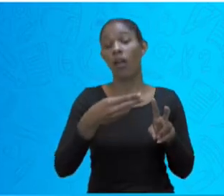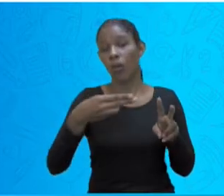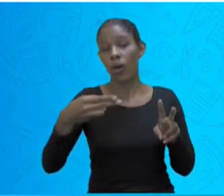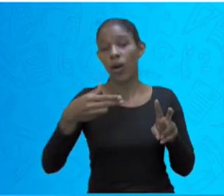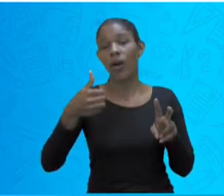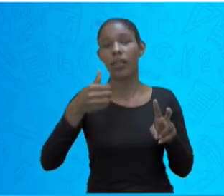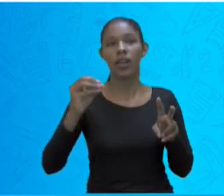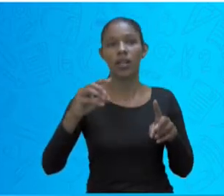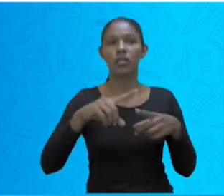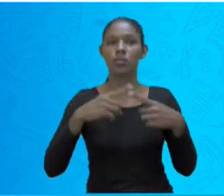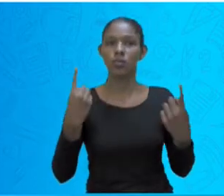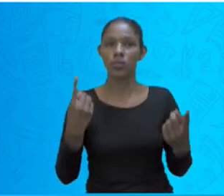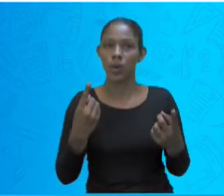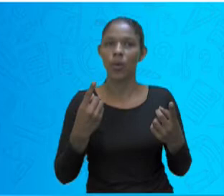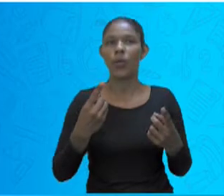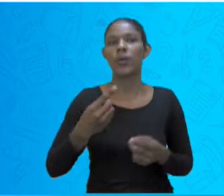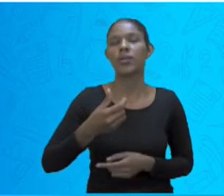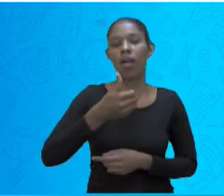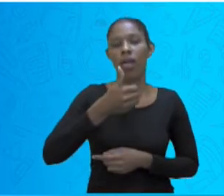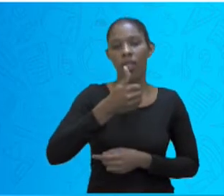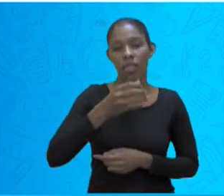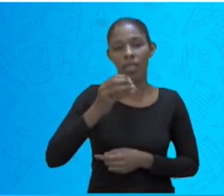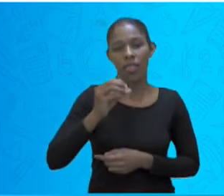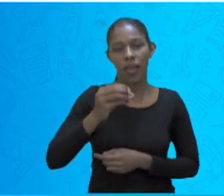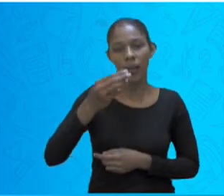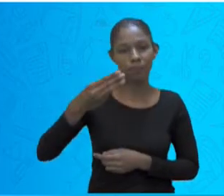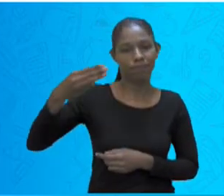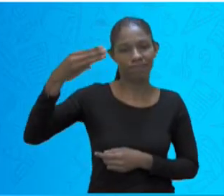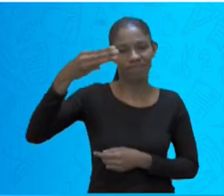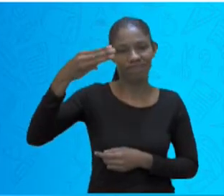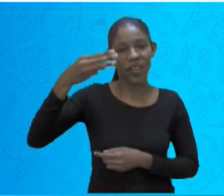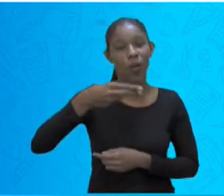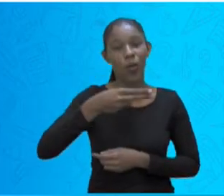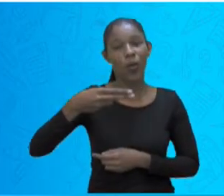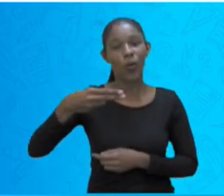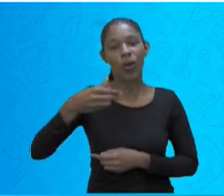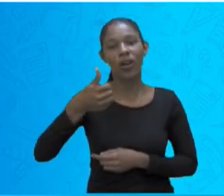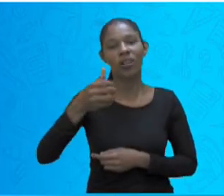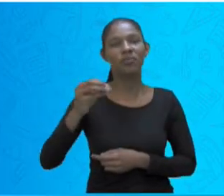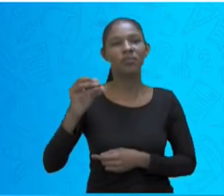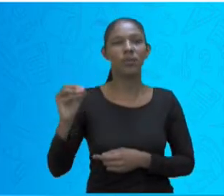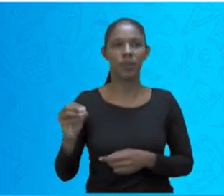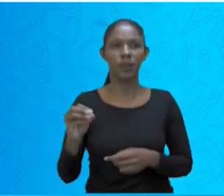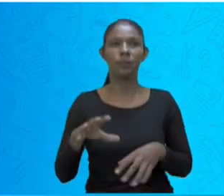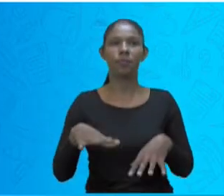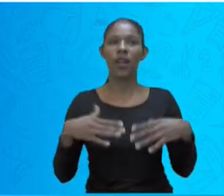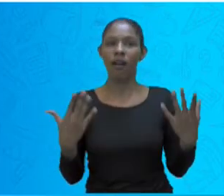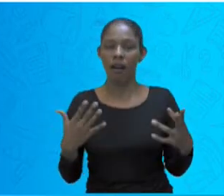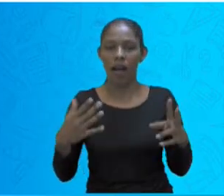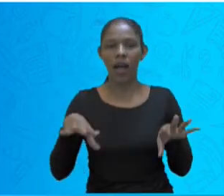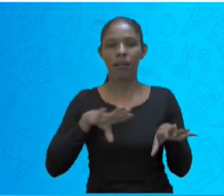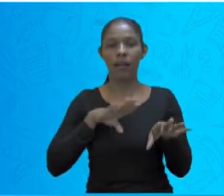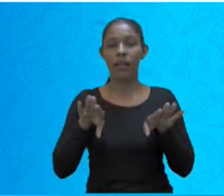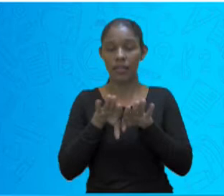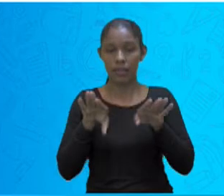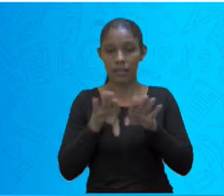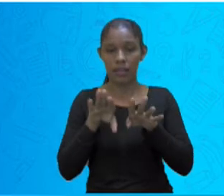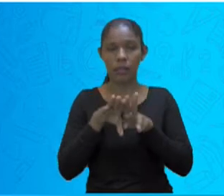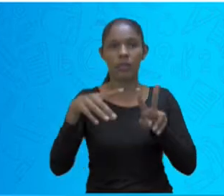Há também raízes cúbicas que são números irracionais e podem ser aproximados por